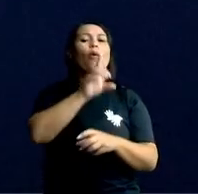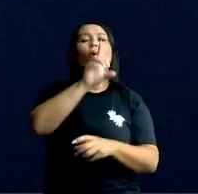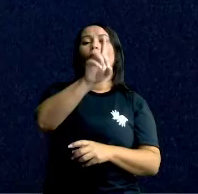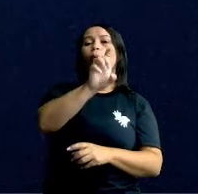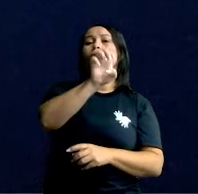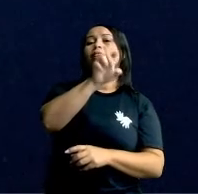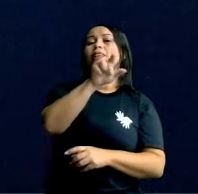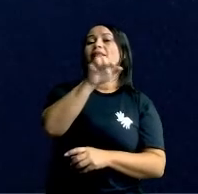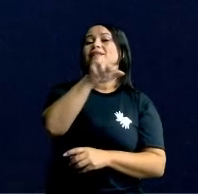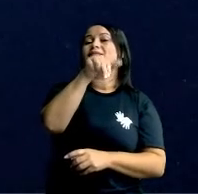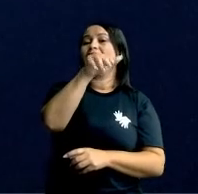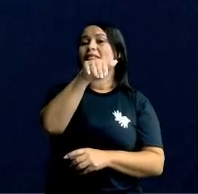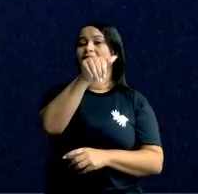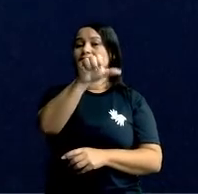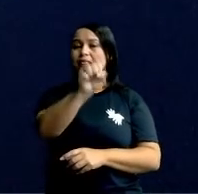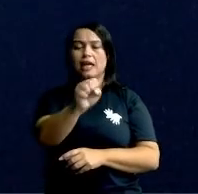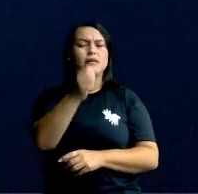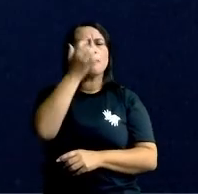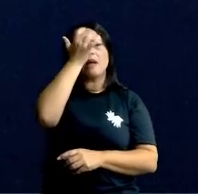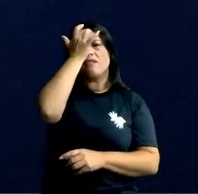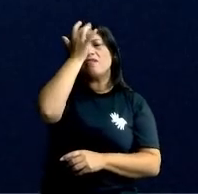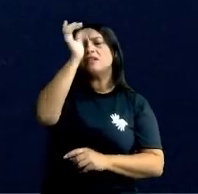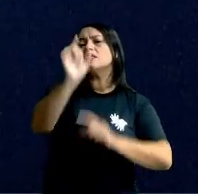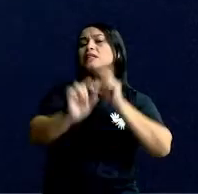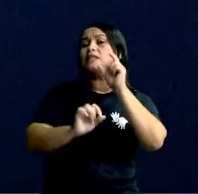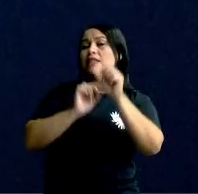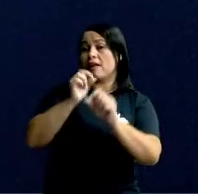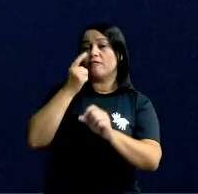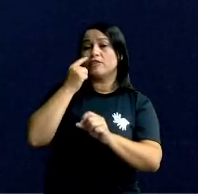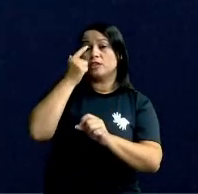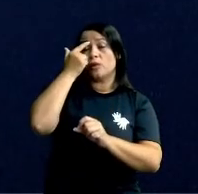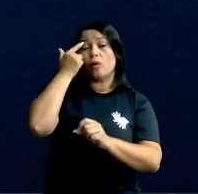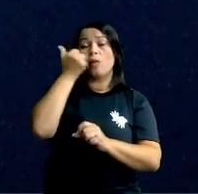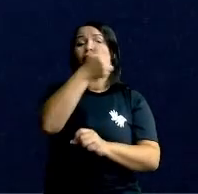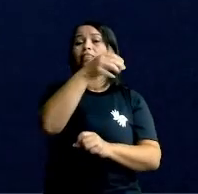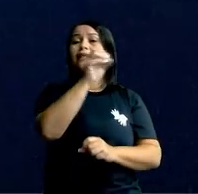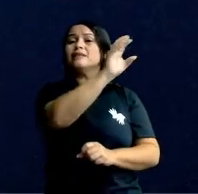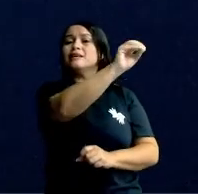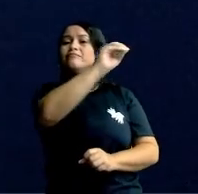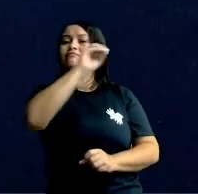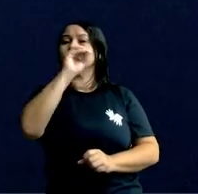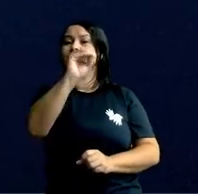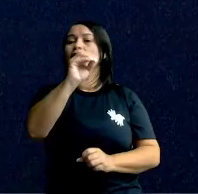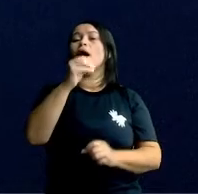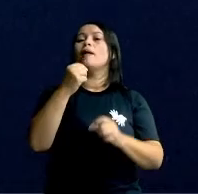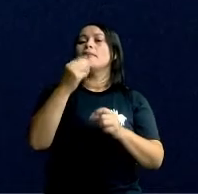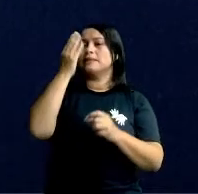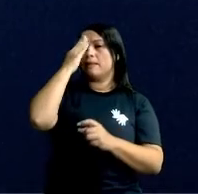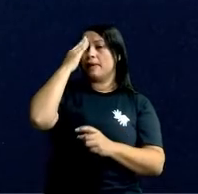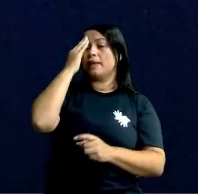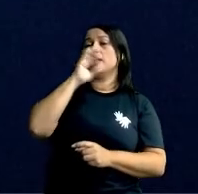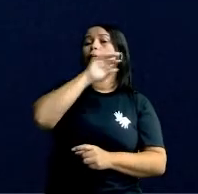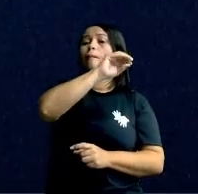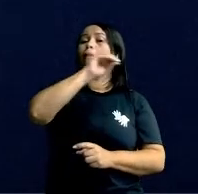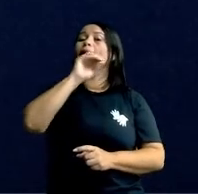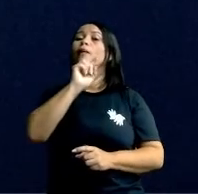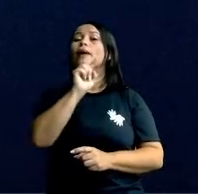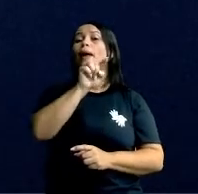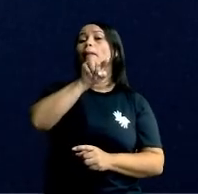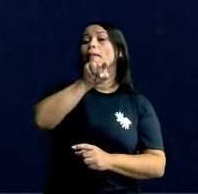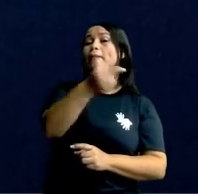dezenas, certo? Para facilitar, mas sabendo que eu peguei aqui 1000